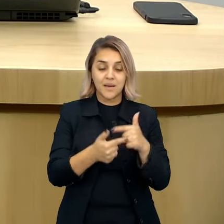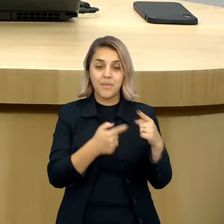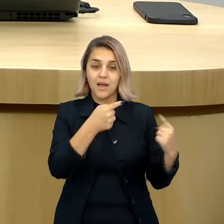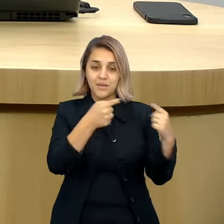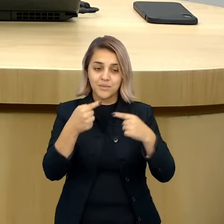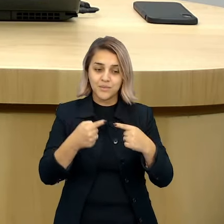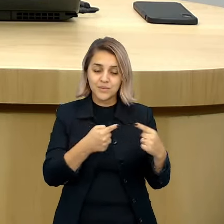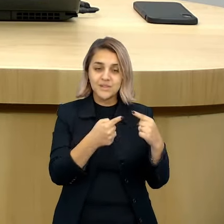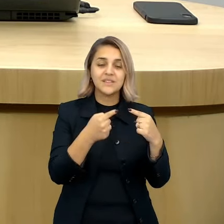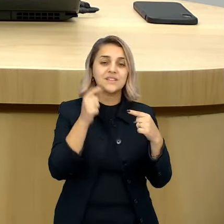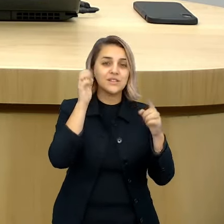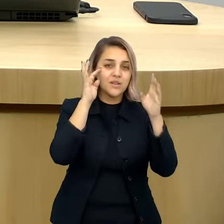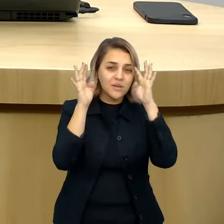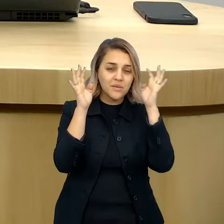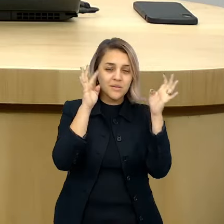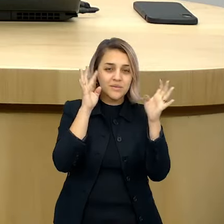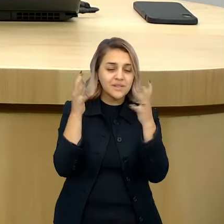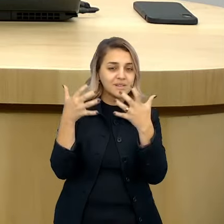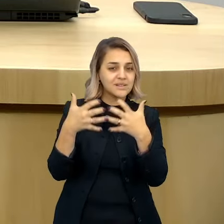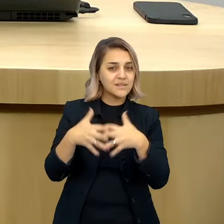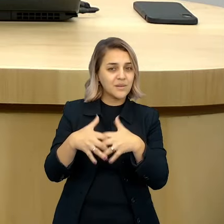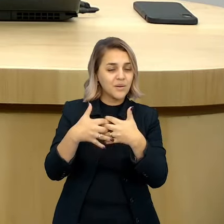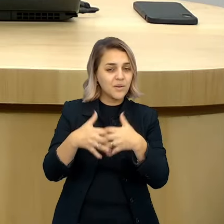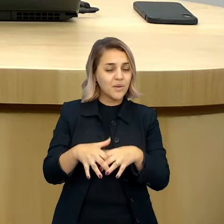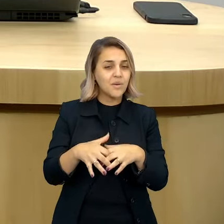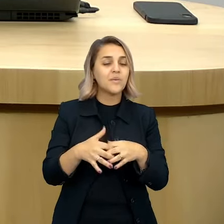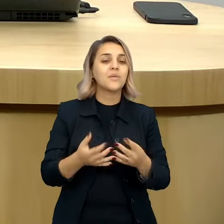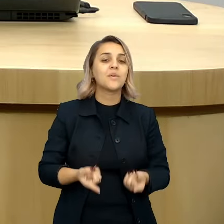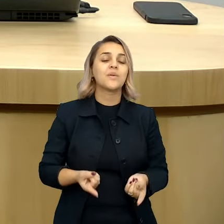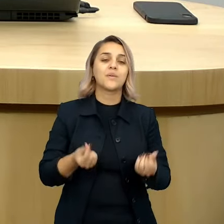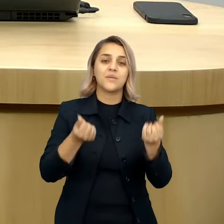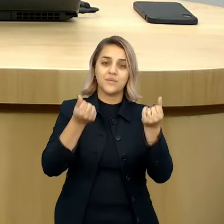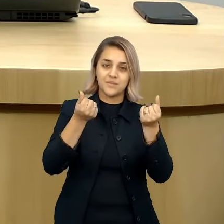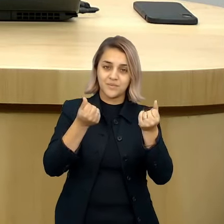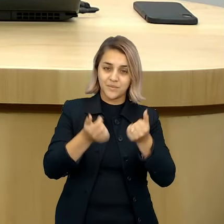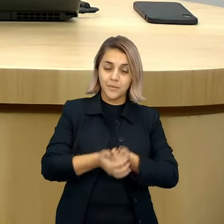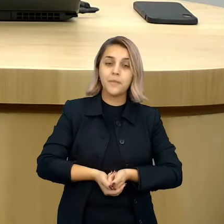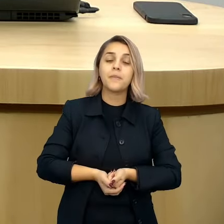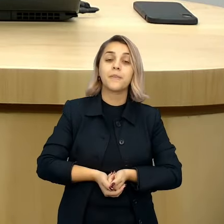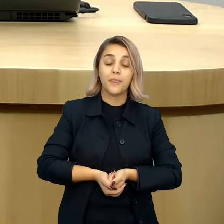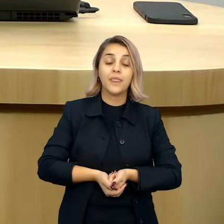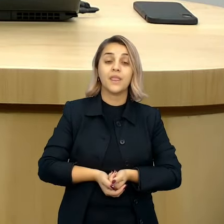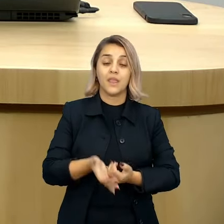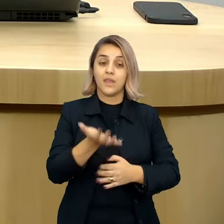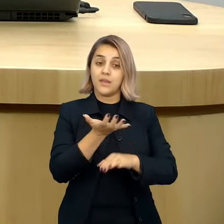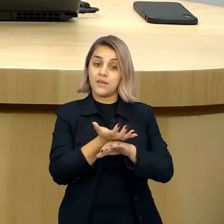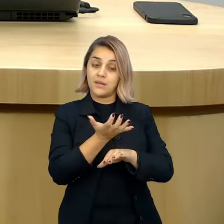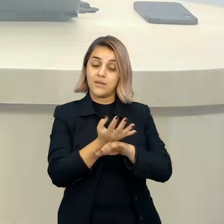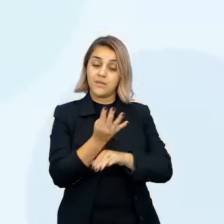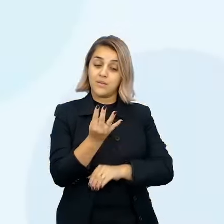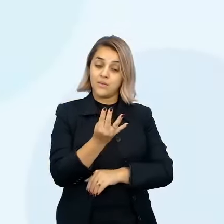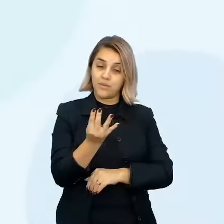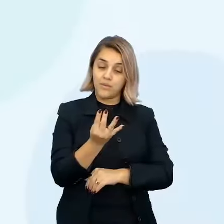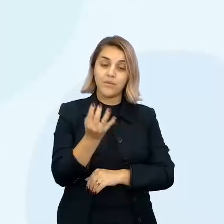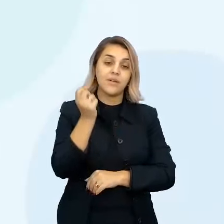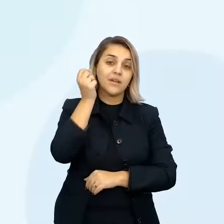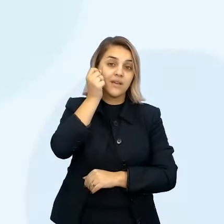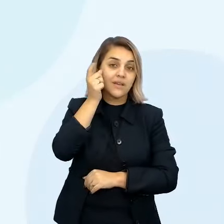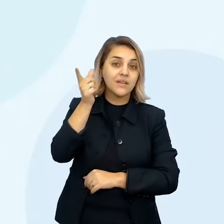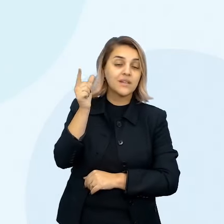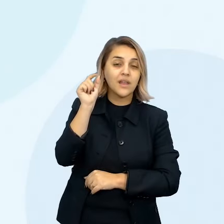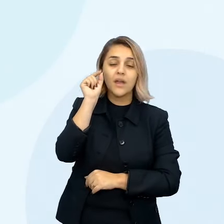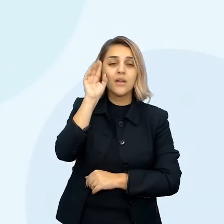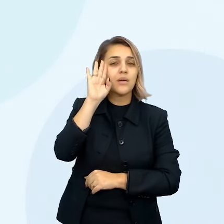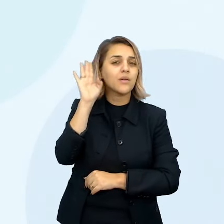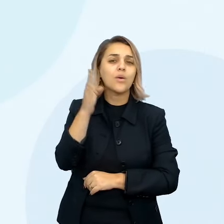e pensamento econômico, perdão. O componente 4, a ideia principal dele, como eu falei